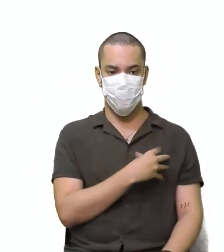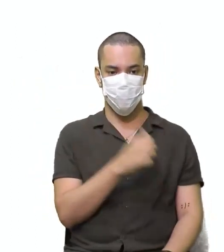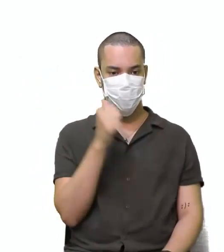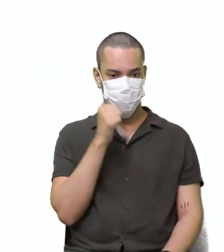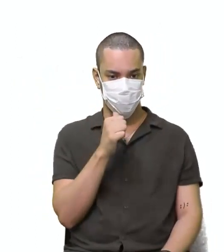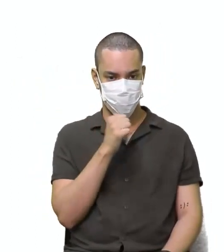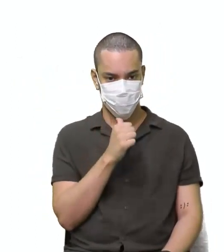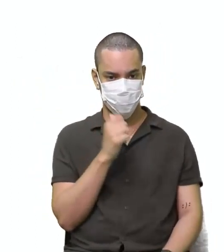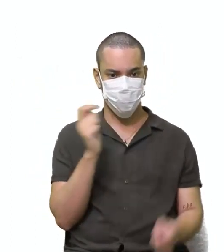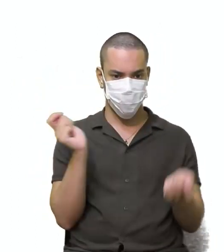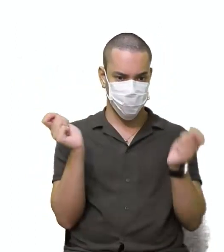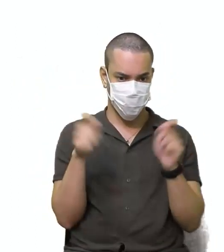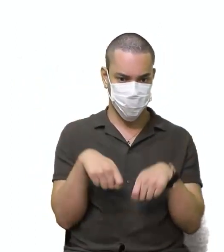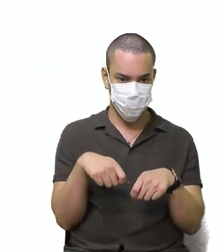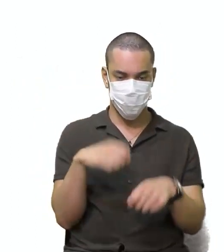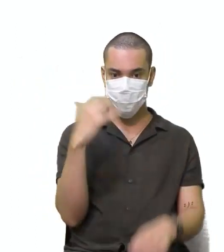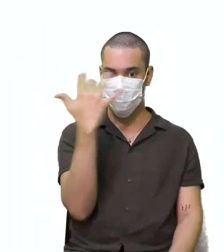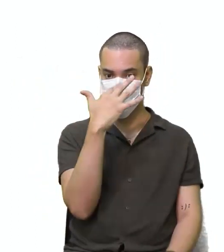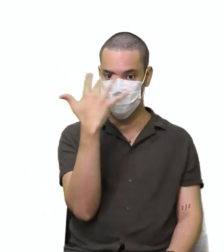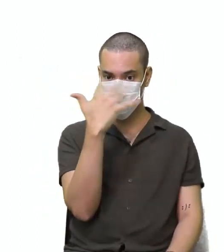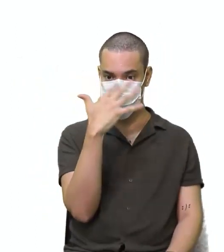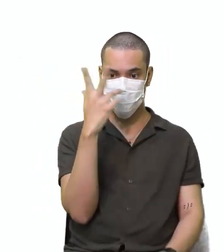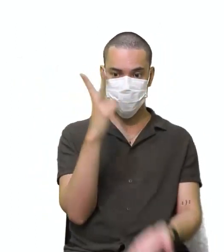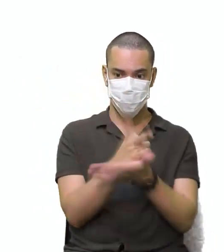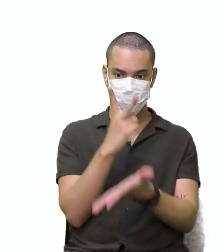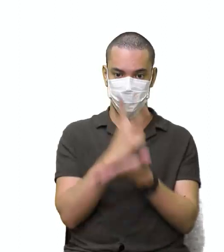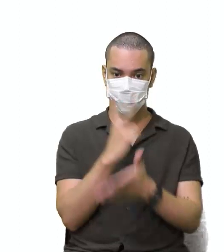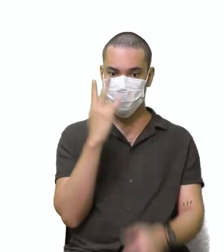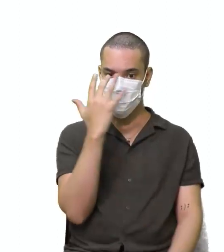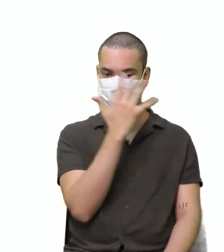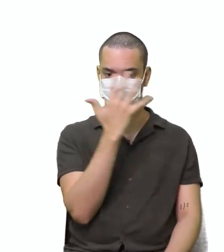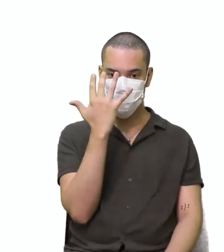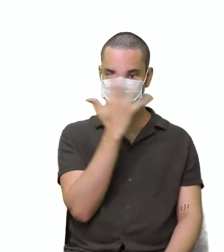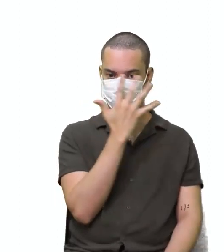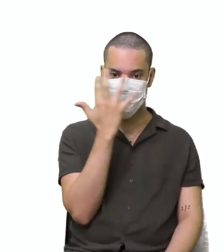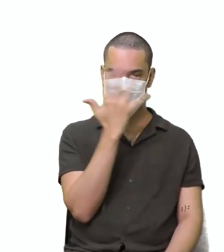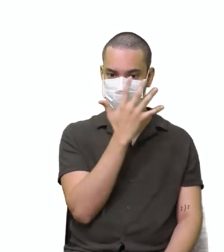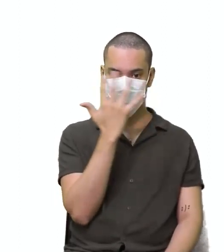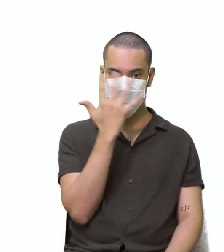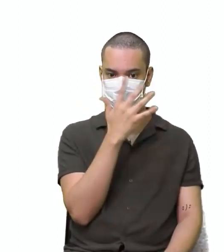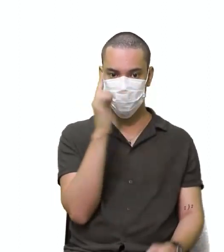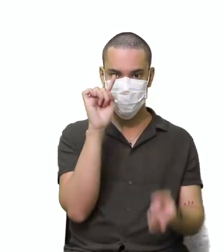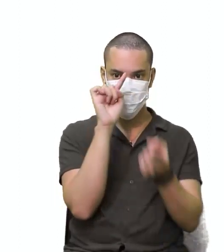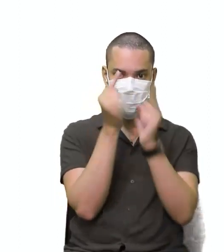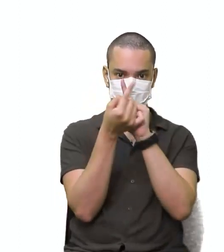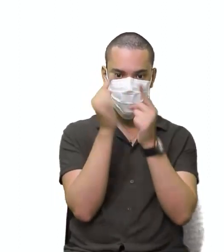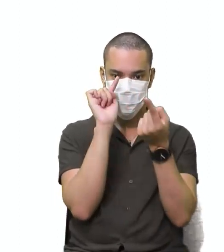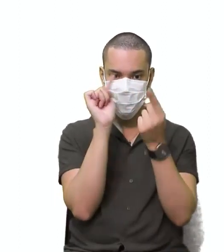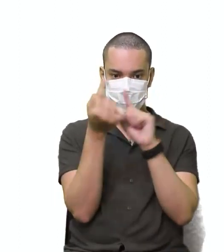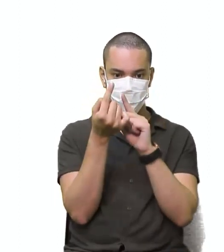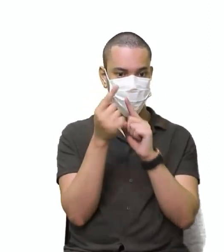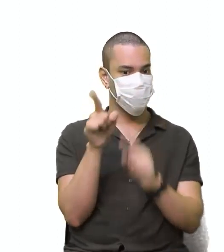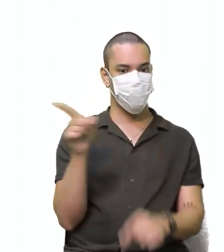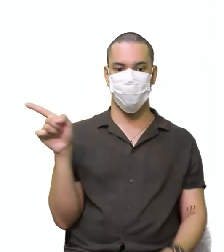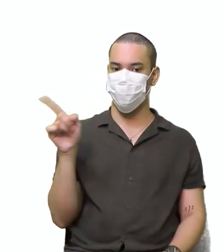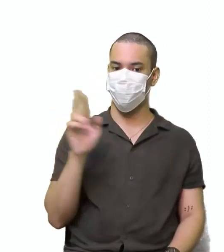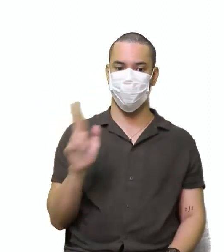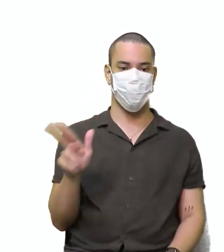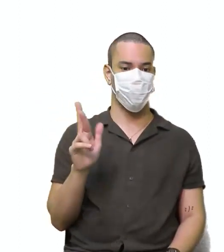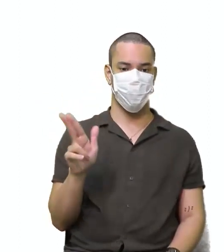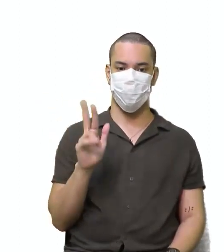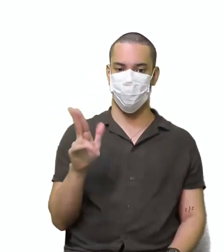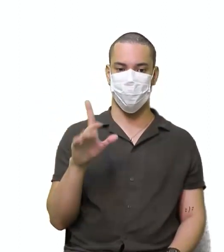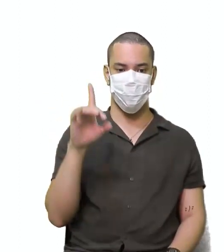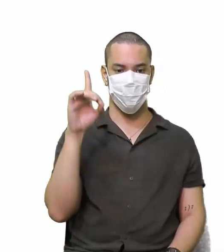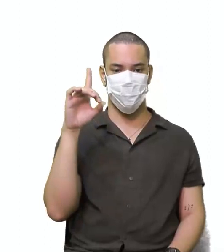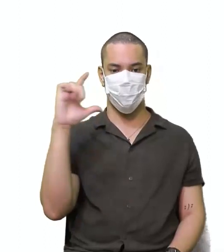homens daltônicos são sempre daltônicas? Olha aqui, essa indivídua aqui, ela não é daltônica. Ela é normal,